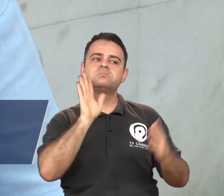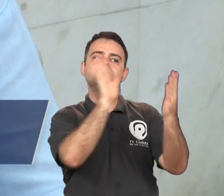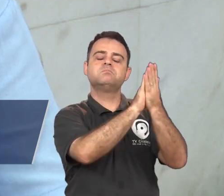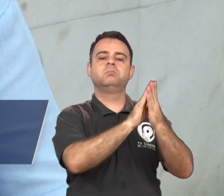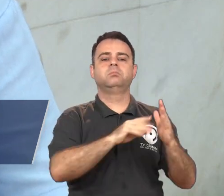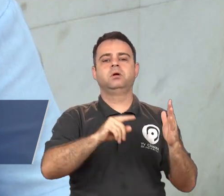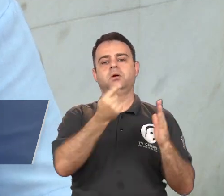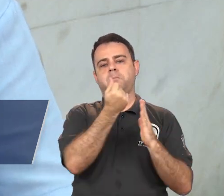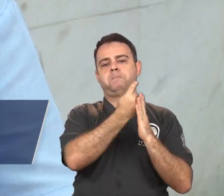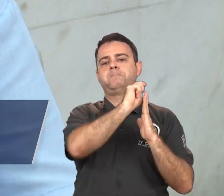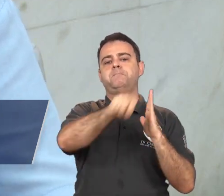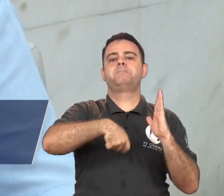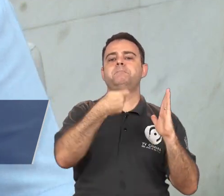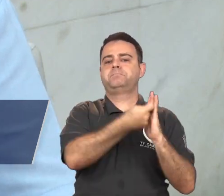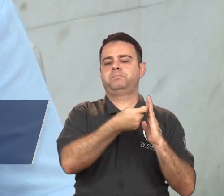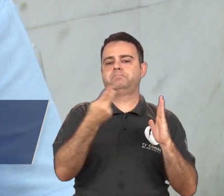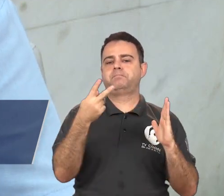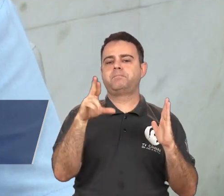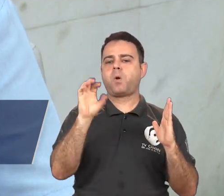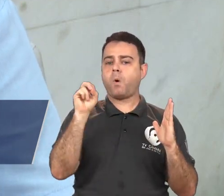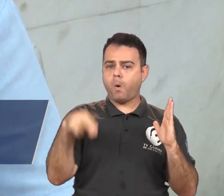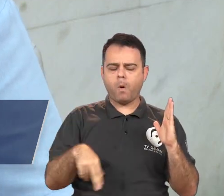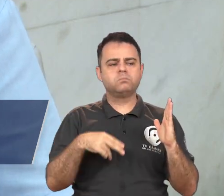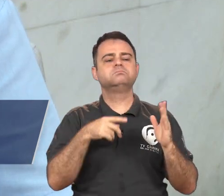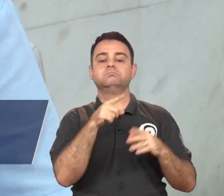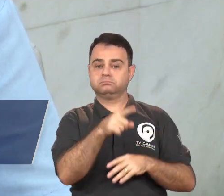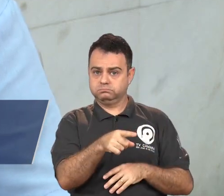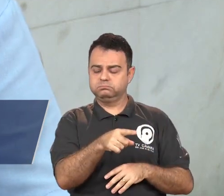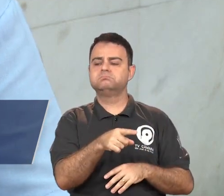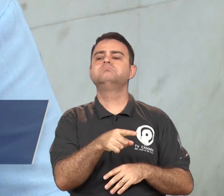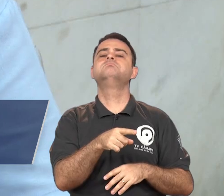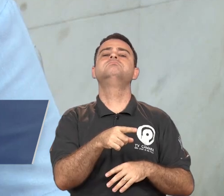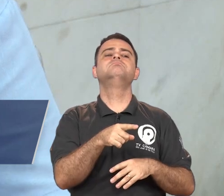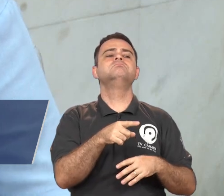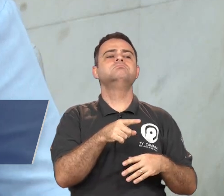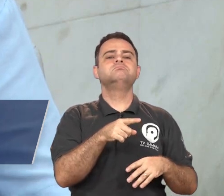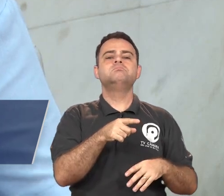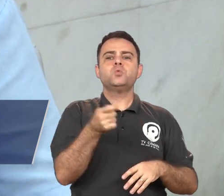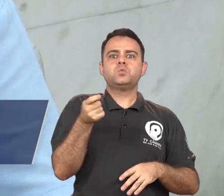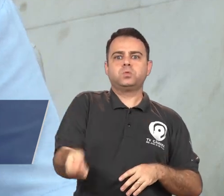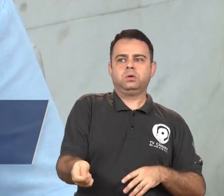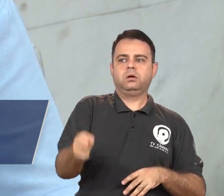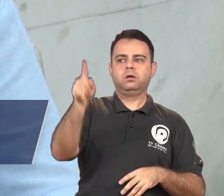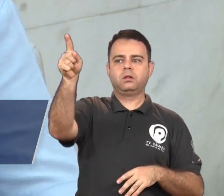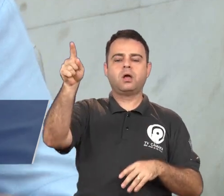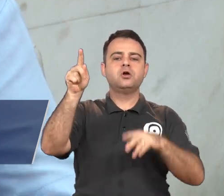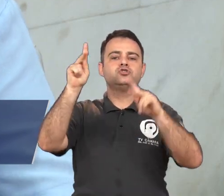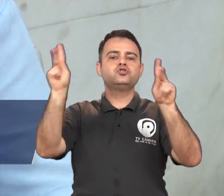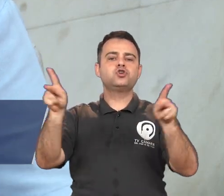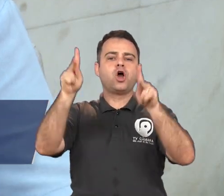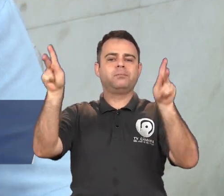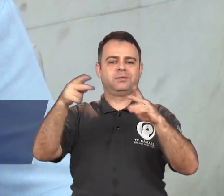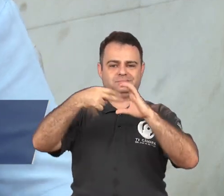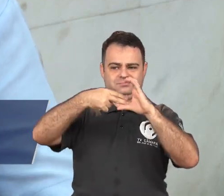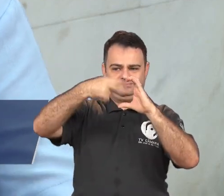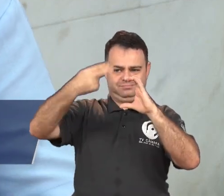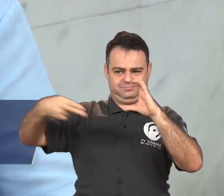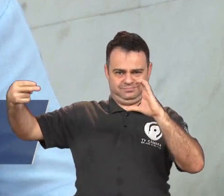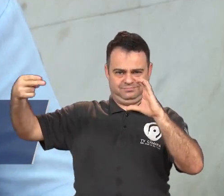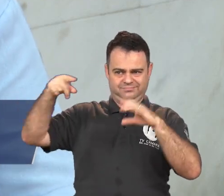fomos até todos os cinemas. O primeiro que se adequou e quase não deu problema foi o do shopping da Cidade